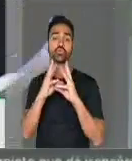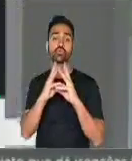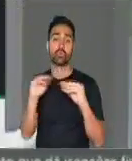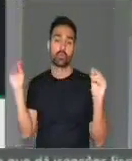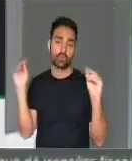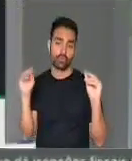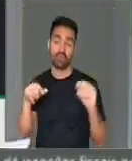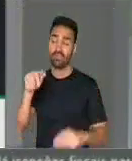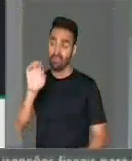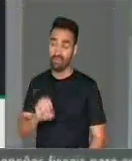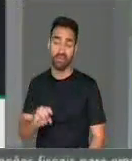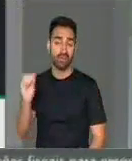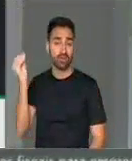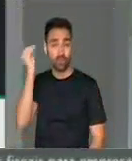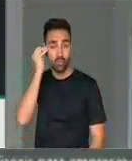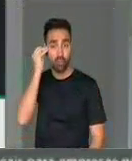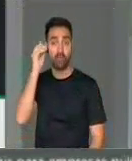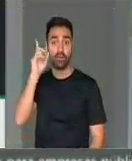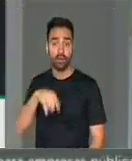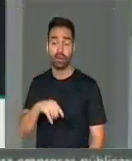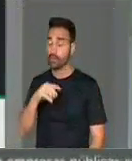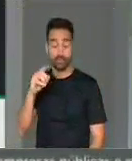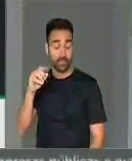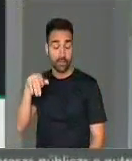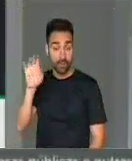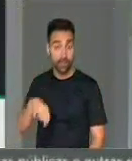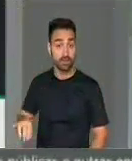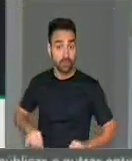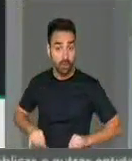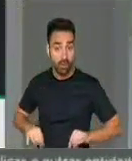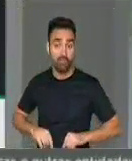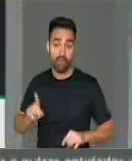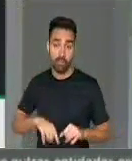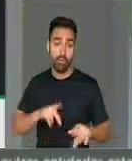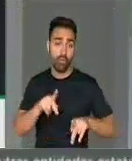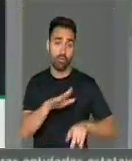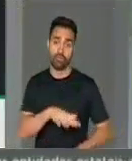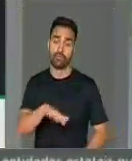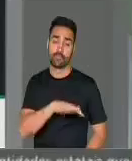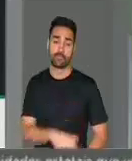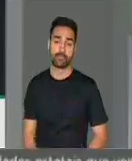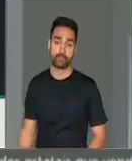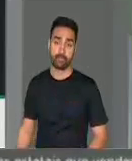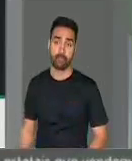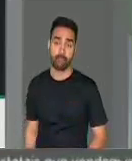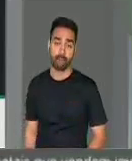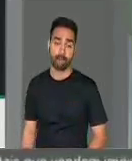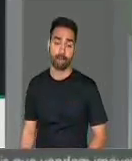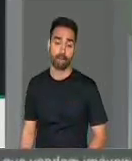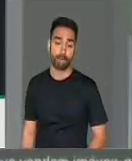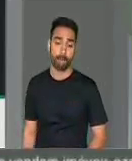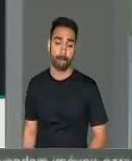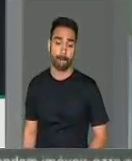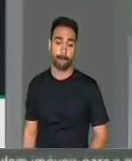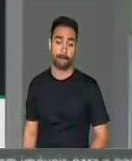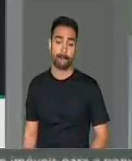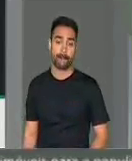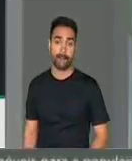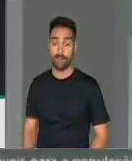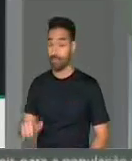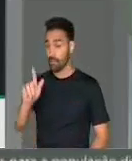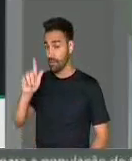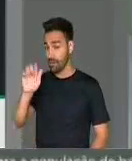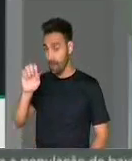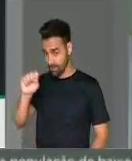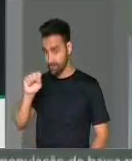quem está pagando o pato, é o povo. Meu caro Edmilson, veja bem, o gás de